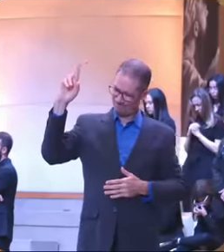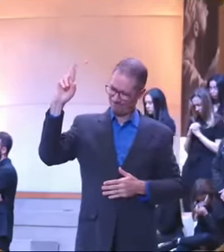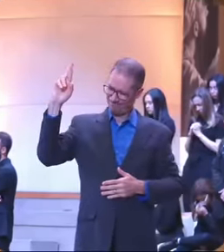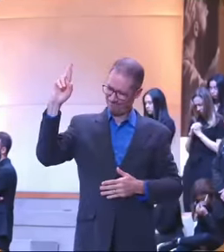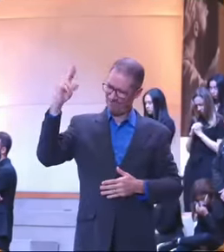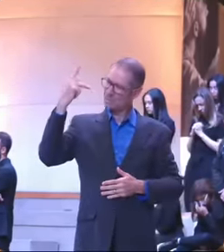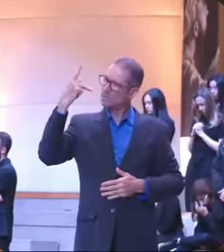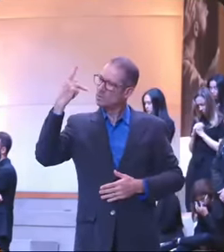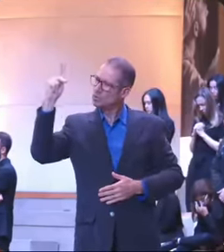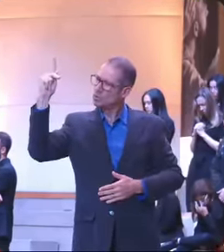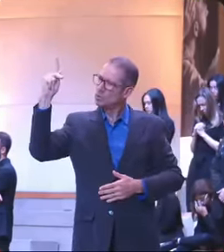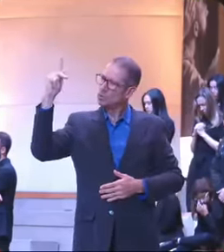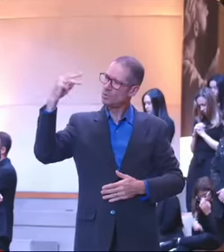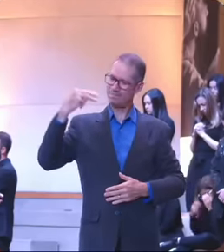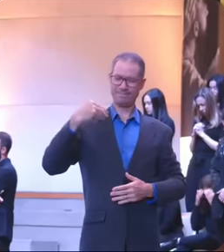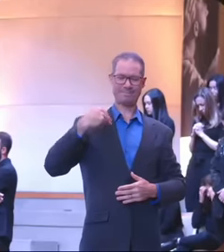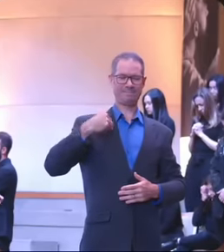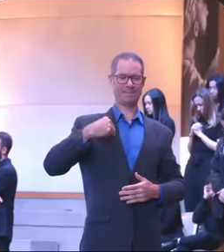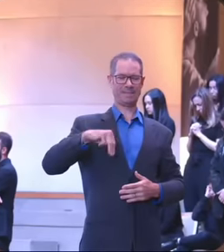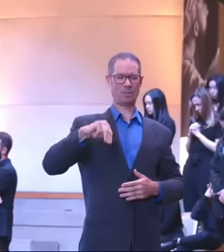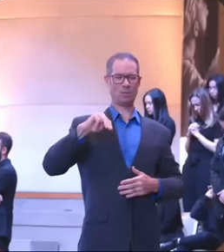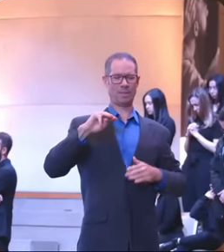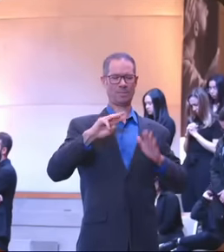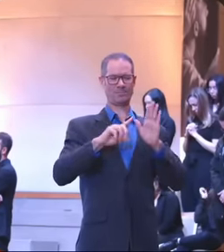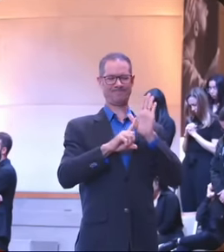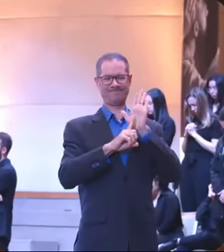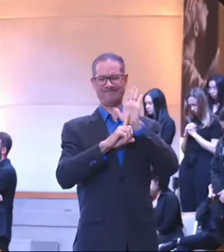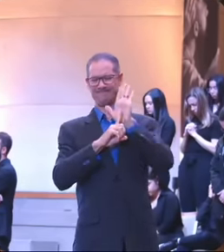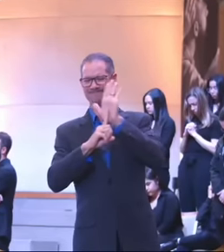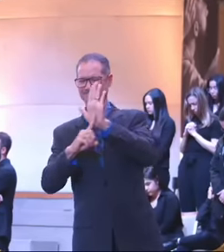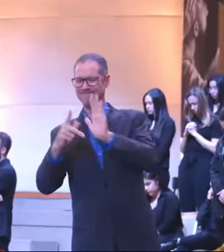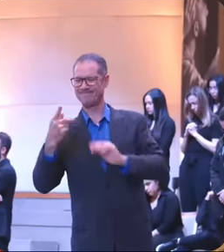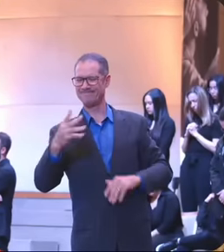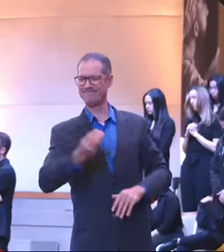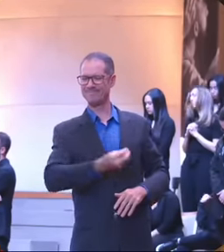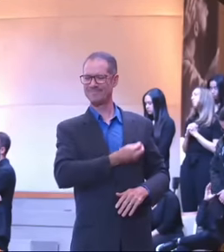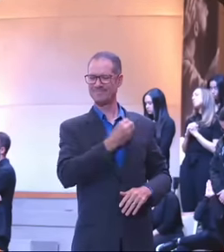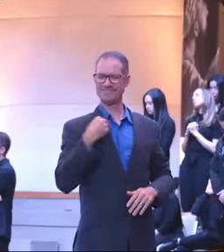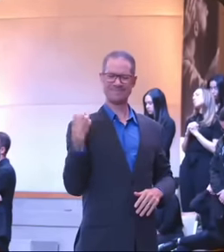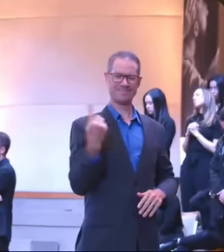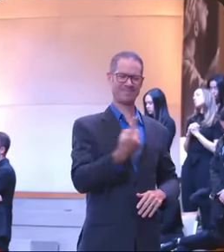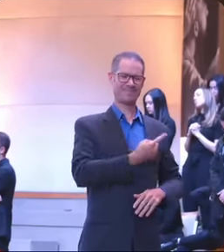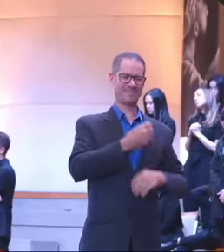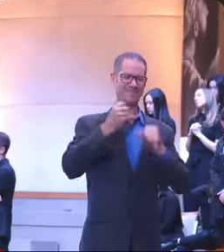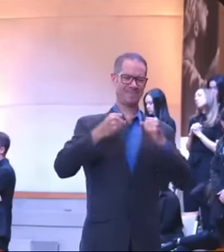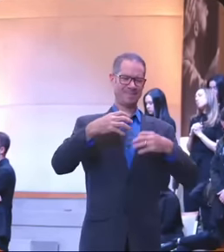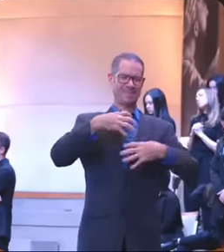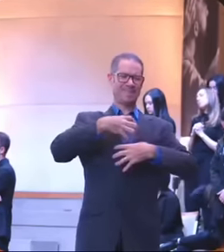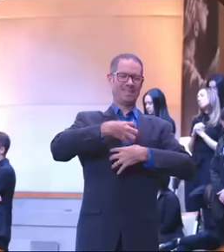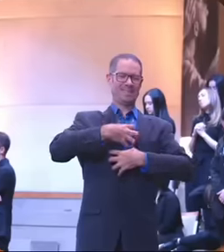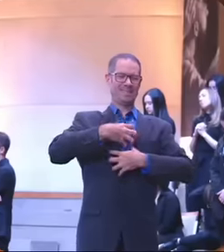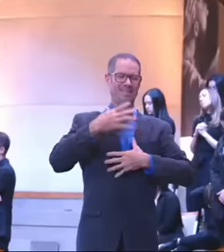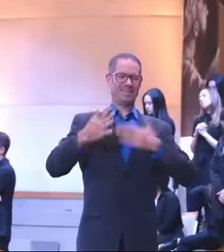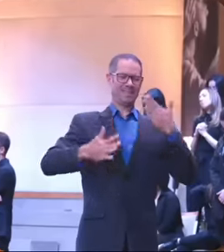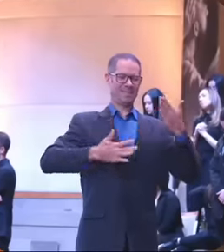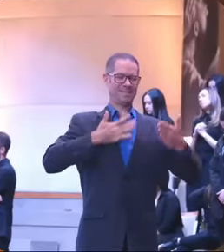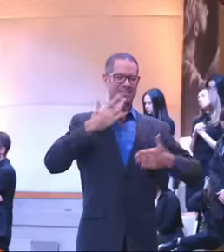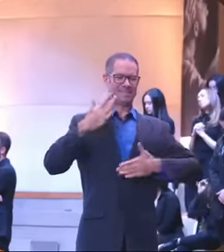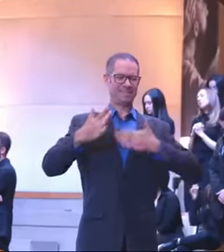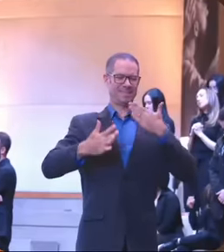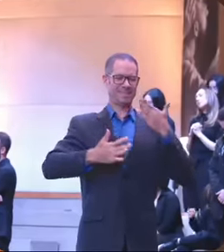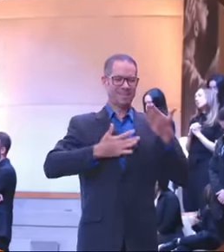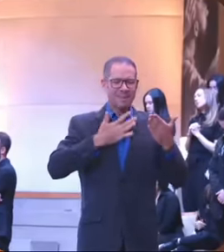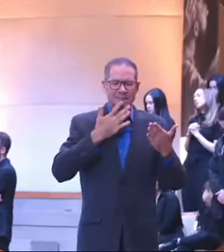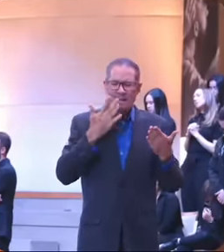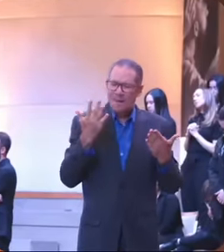a Tua misericórdia se revele na vida deles. E que nós possamos sentir alegria. Alegria